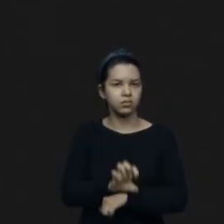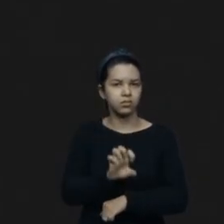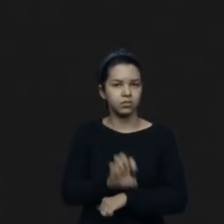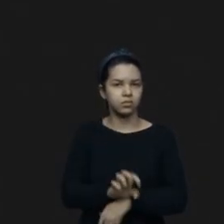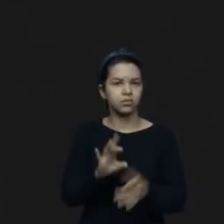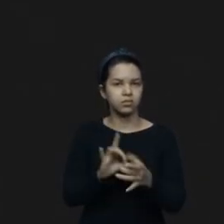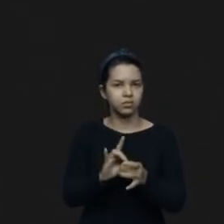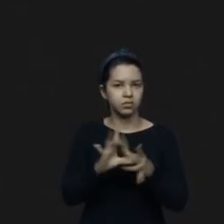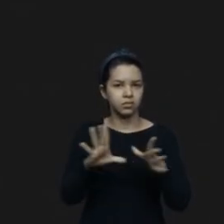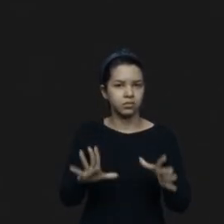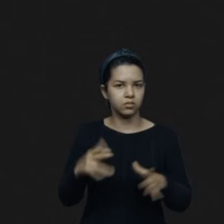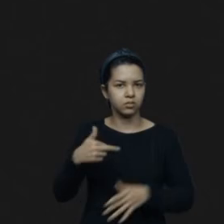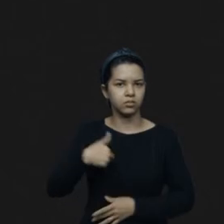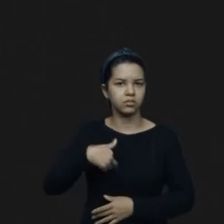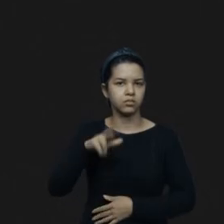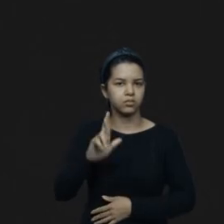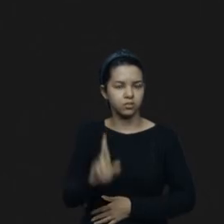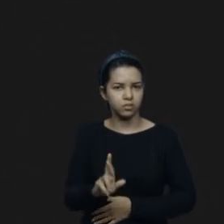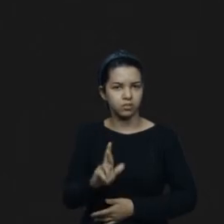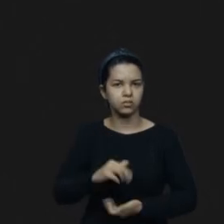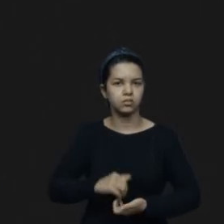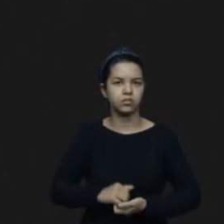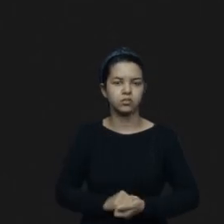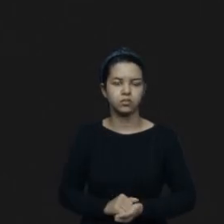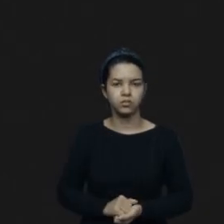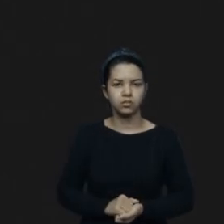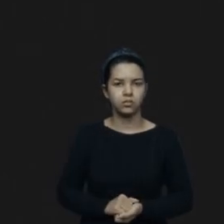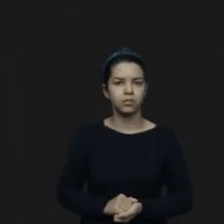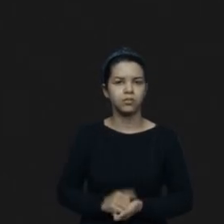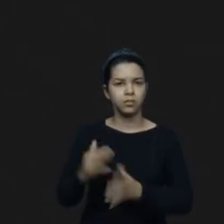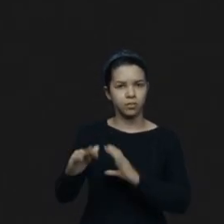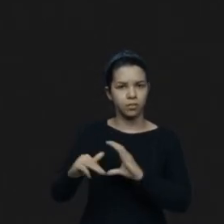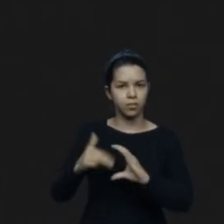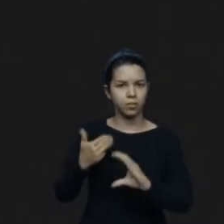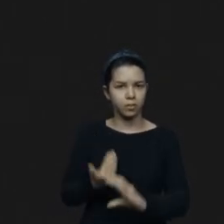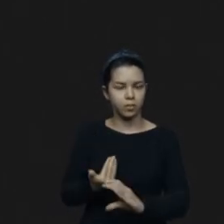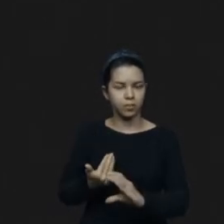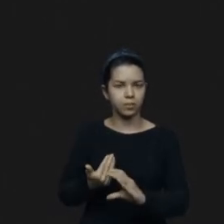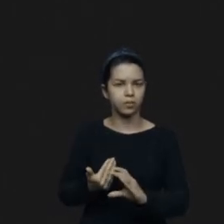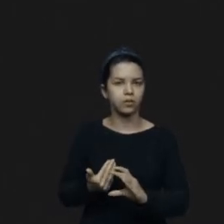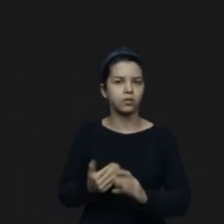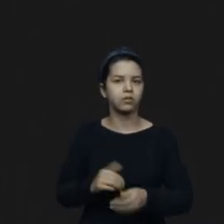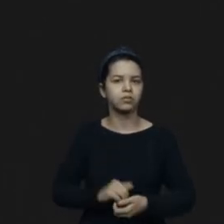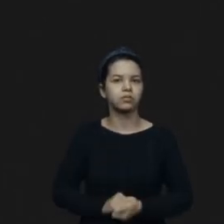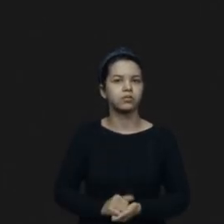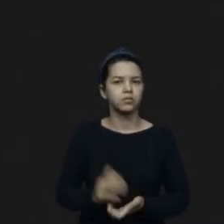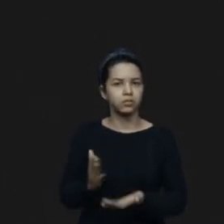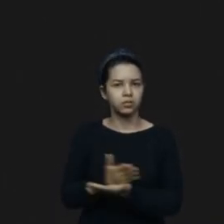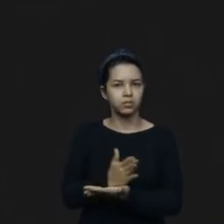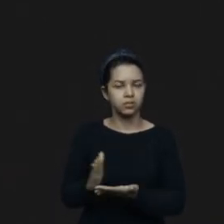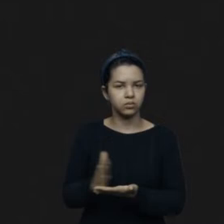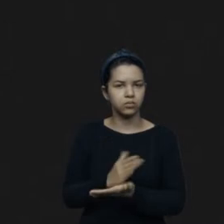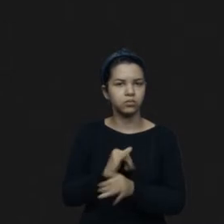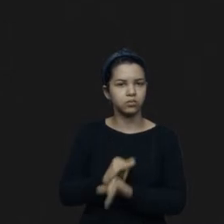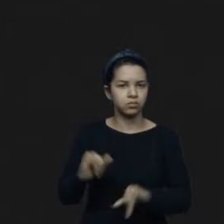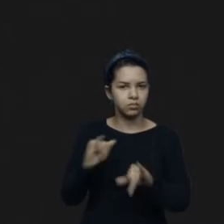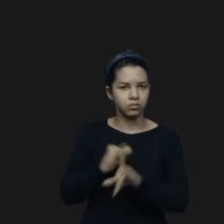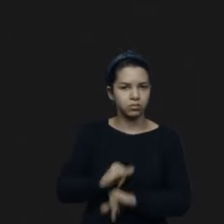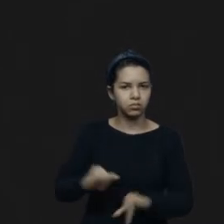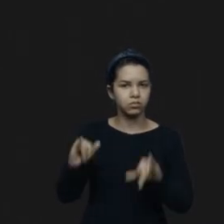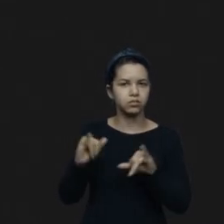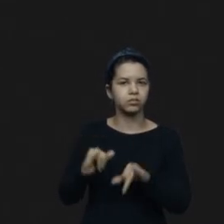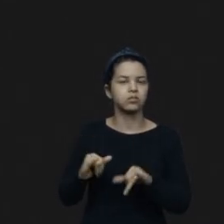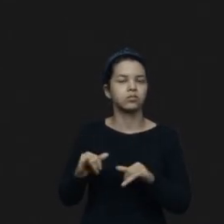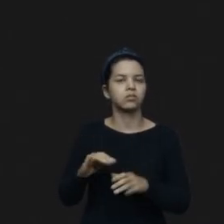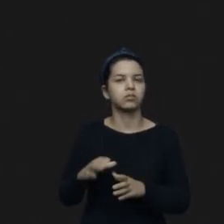Liberdade Religiosa e recebi, inclusive, algumas manifestações coordenadas pela